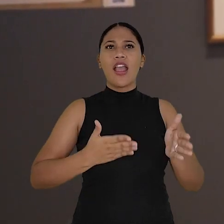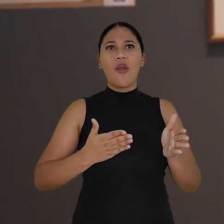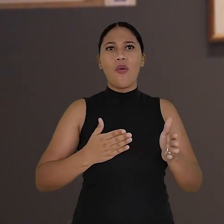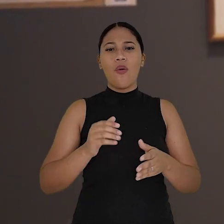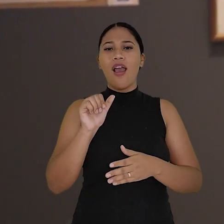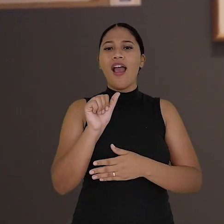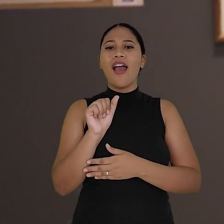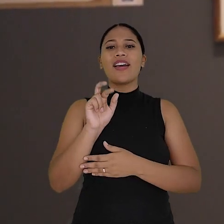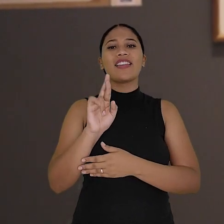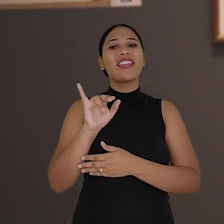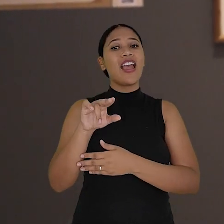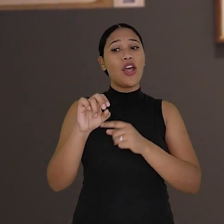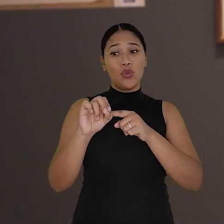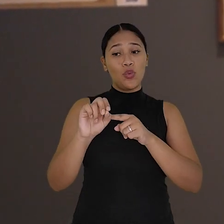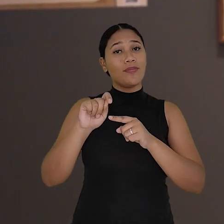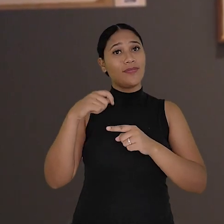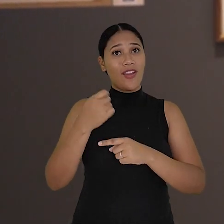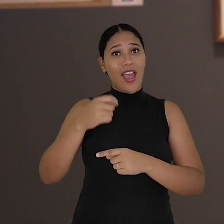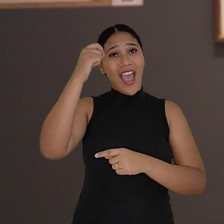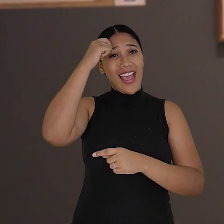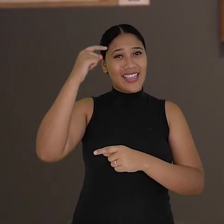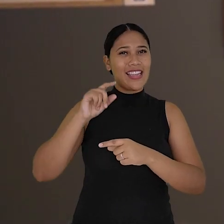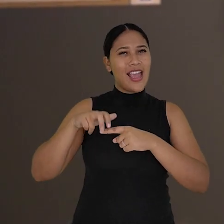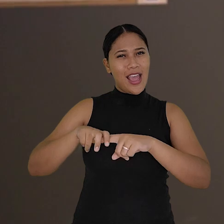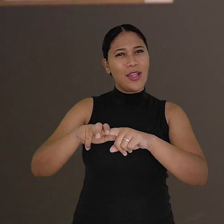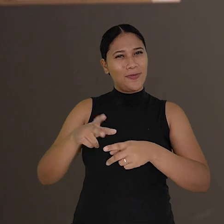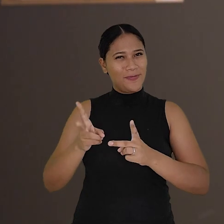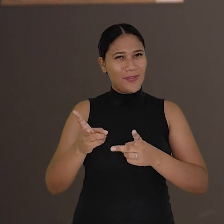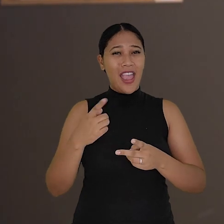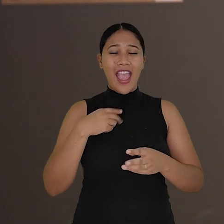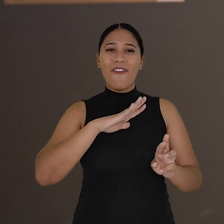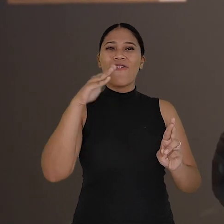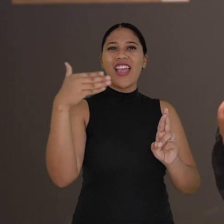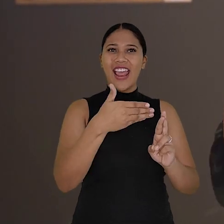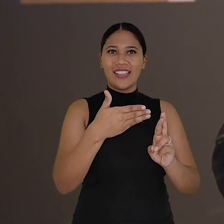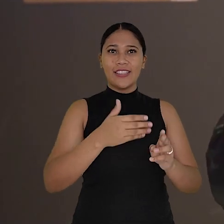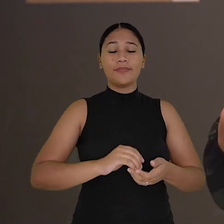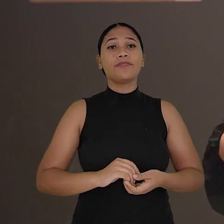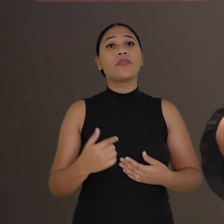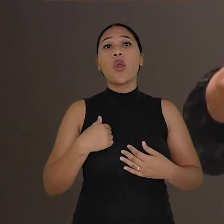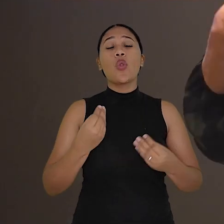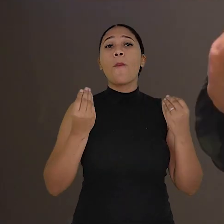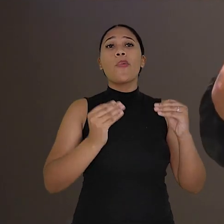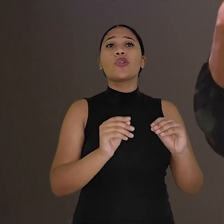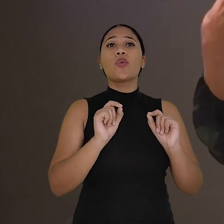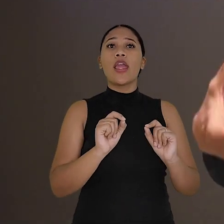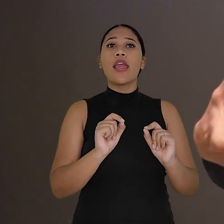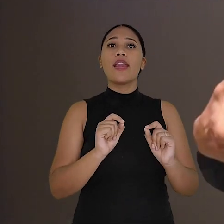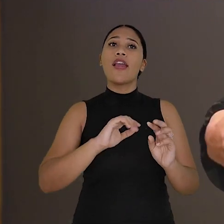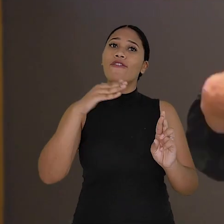fiel ao Ariano e criar uma sala que eu chamei de referências, onde eu estou colocando